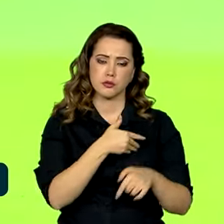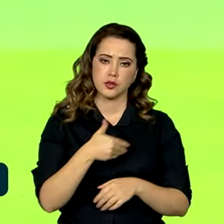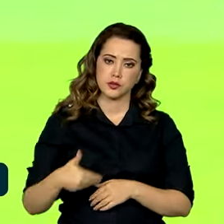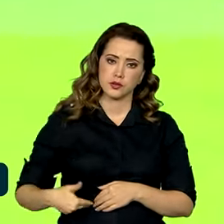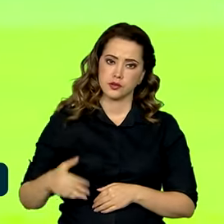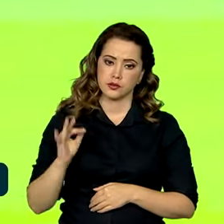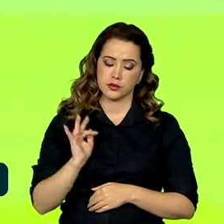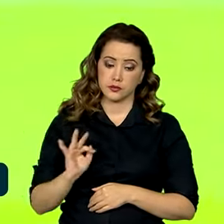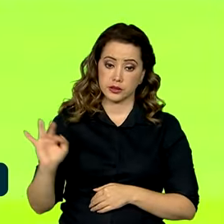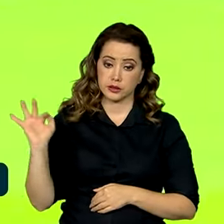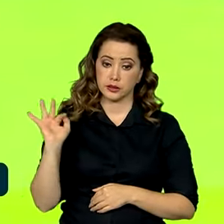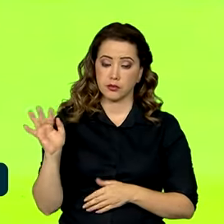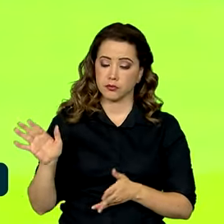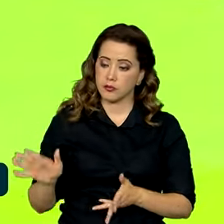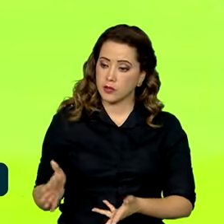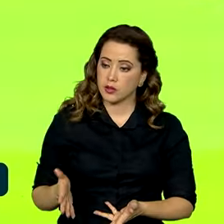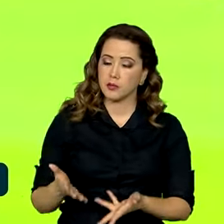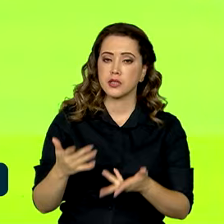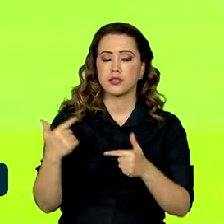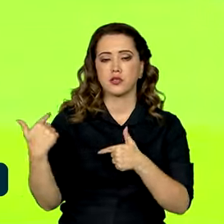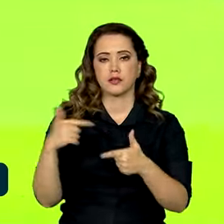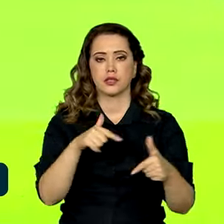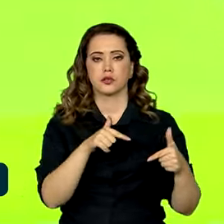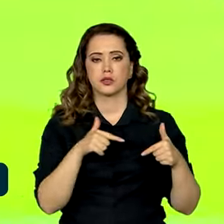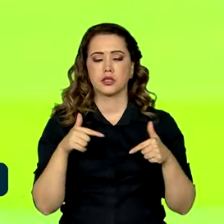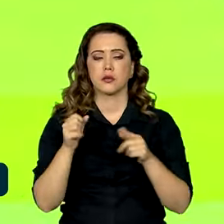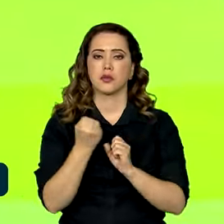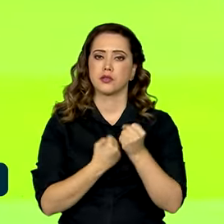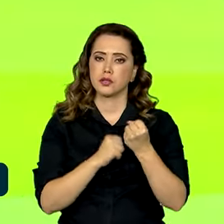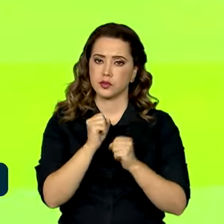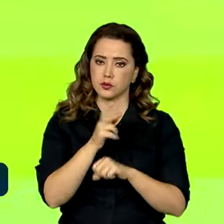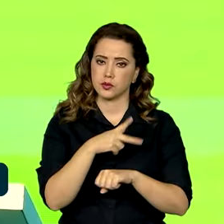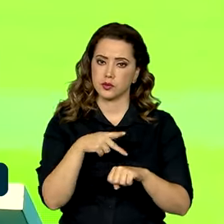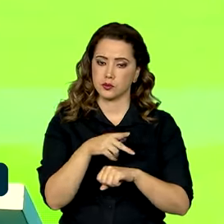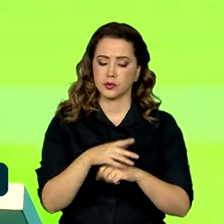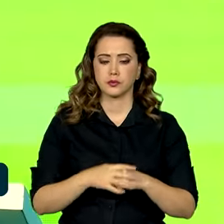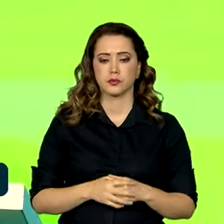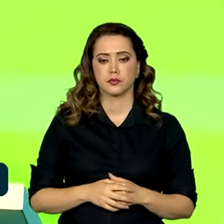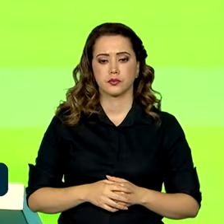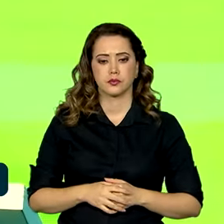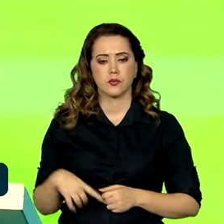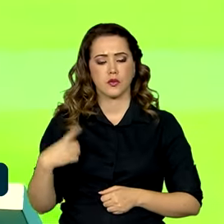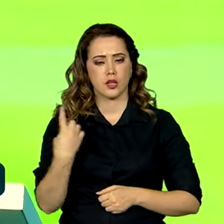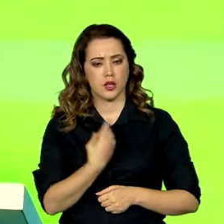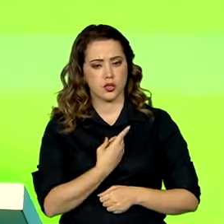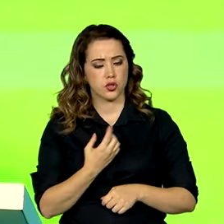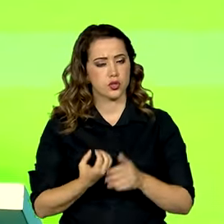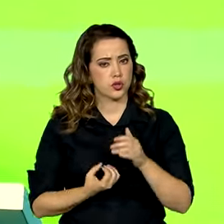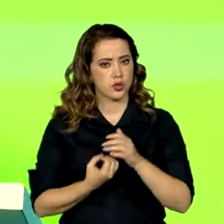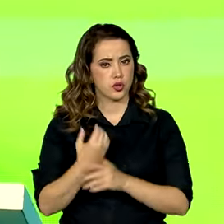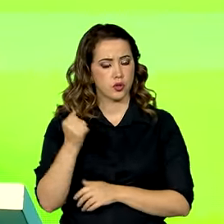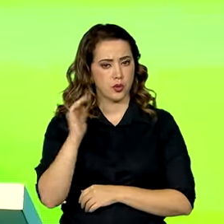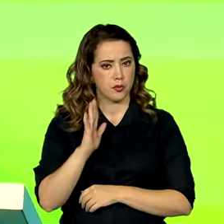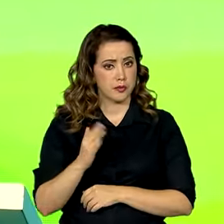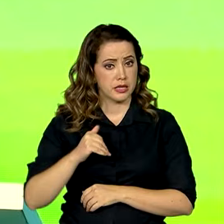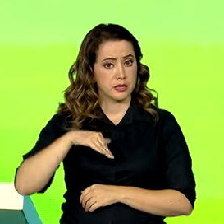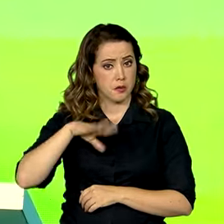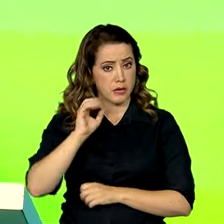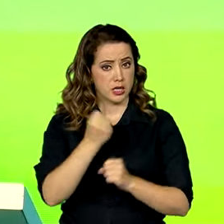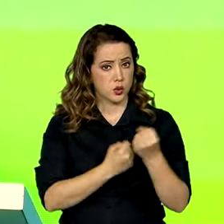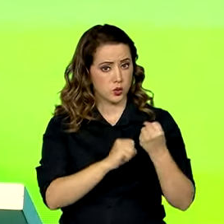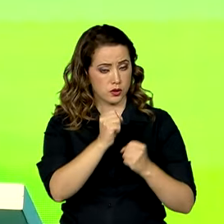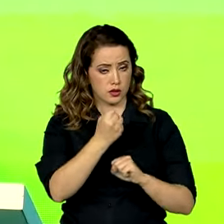governo federal para incentivar a atividade industrial no país. Lançamos o Brasil mais